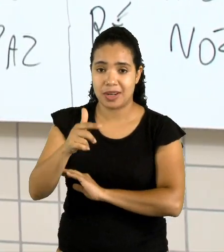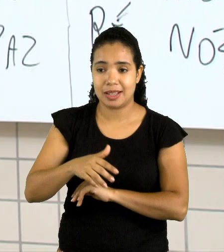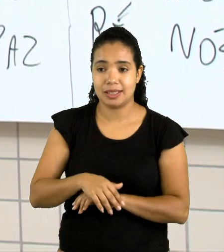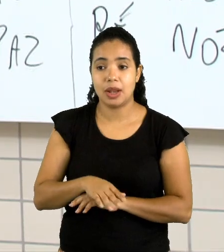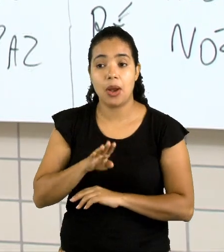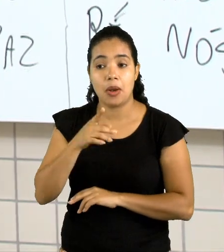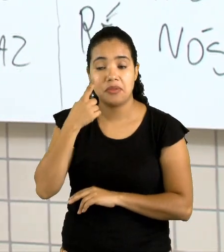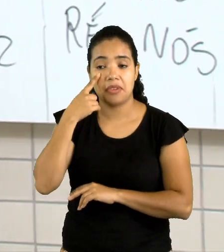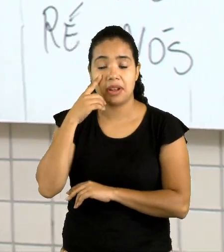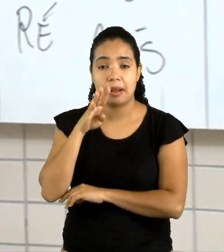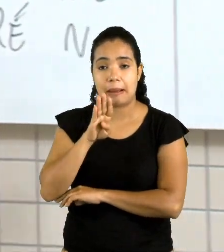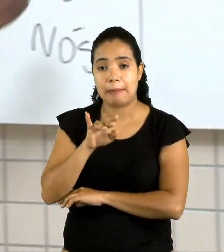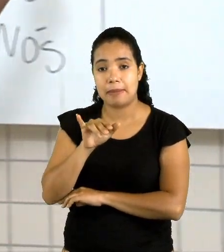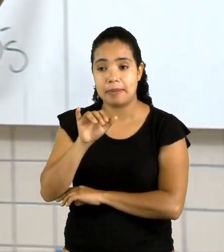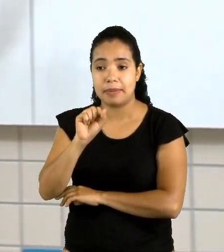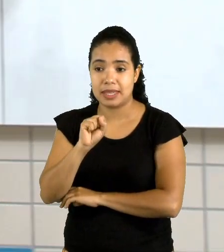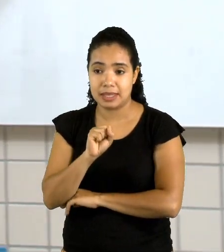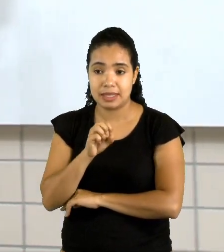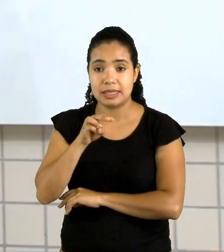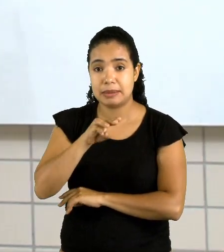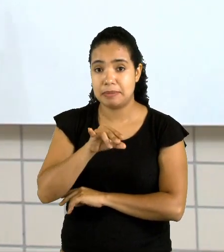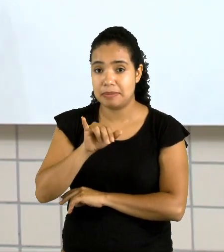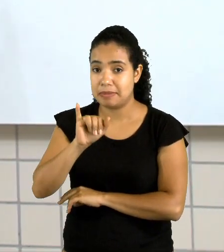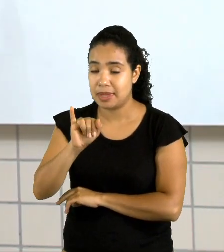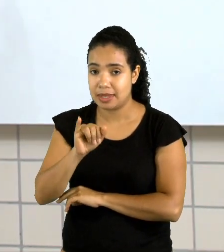Bis, mi. Vamos colocar aqui.